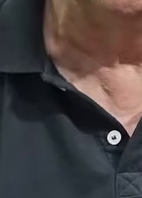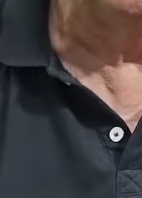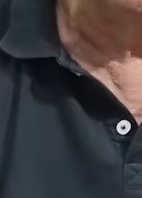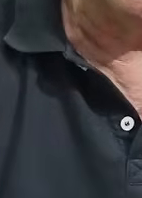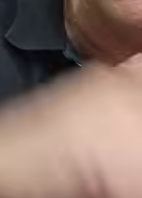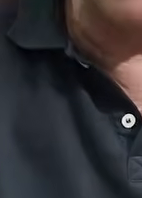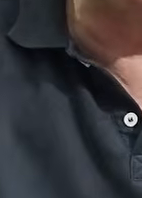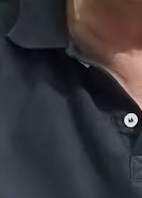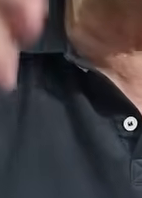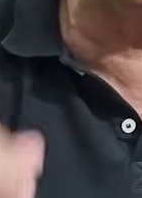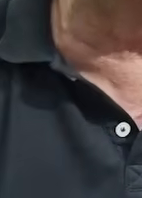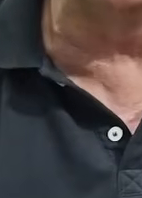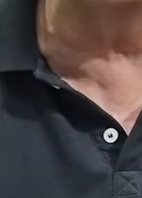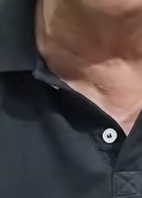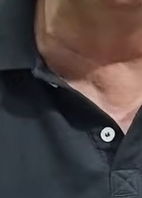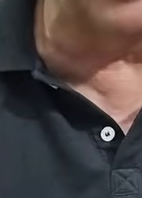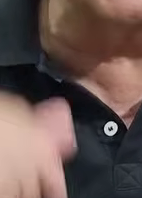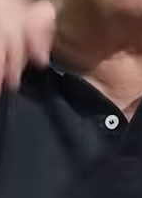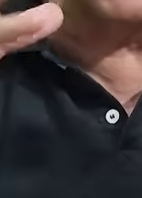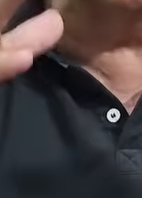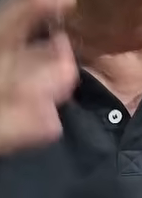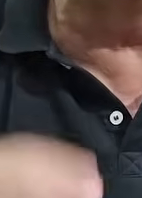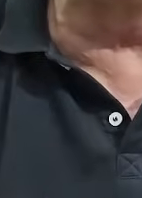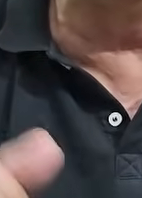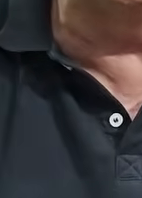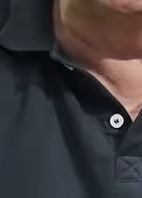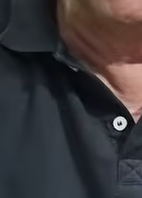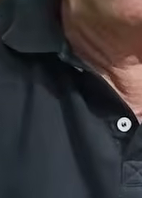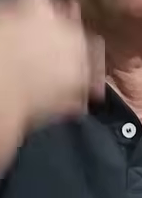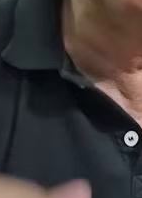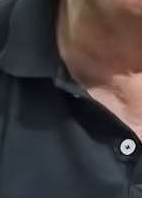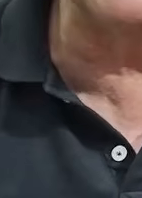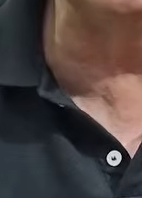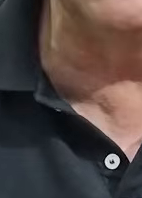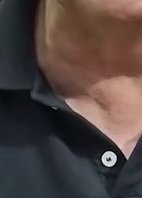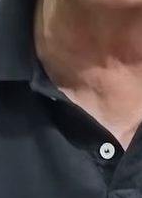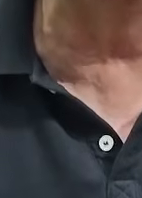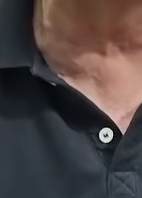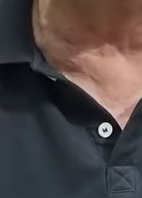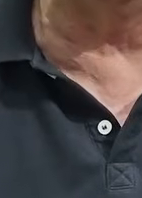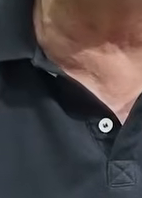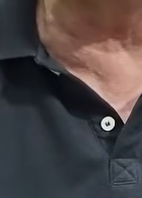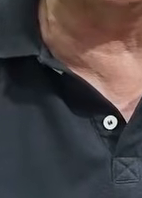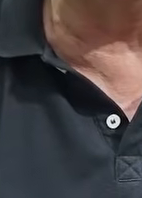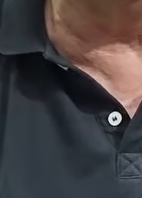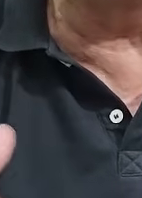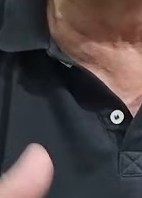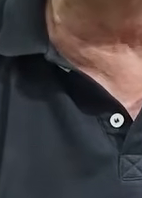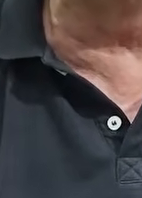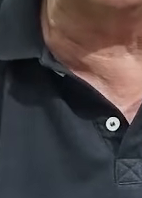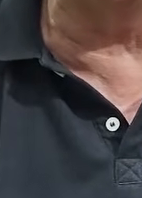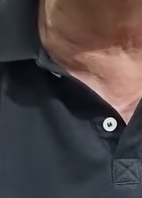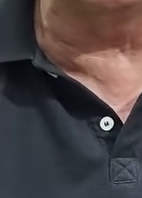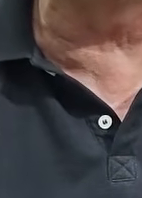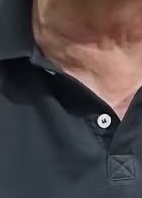like. Hypa esse negócio aí, bota para subir esse vídeo. O povo brasileiro precisa saber a verdade. Mete